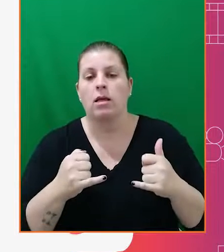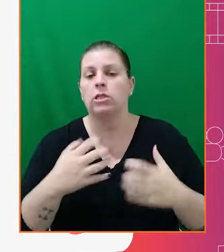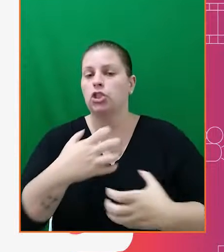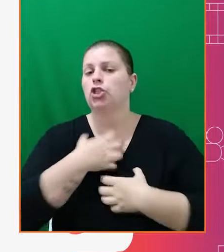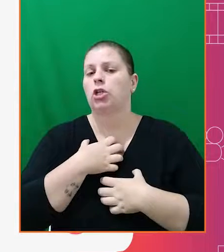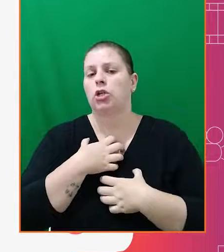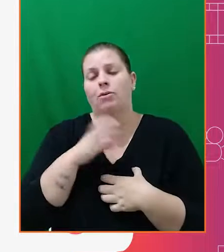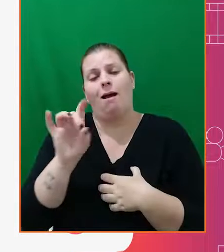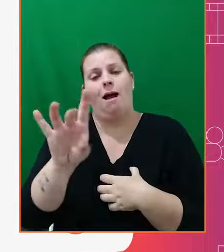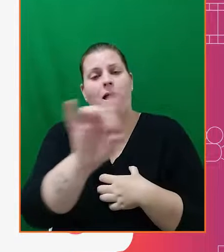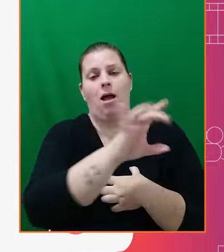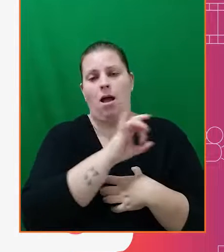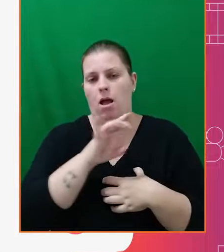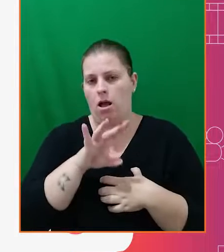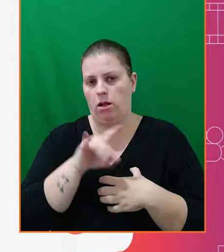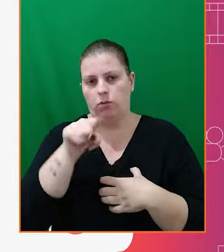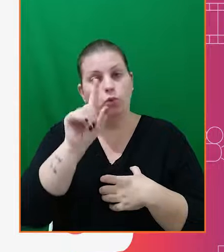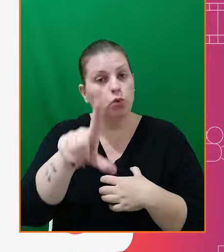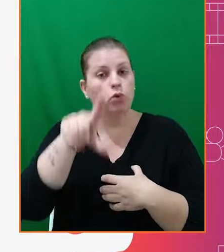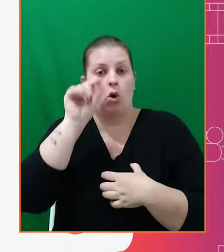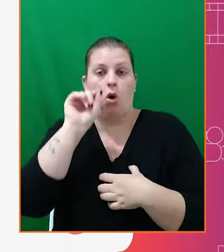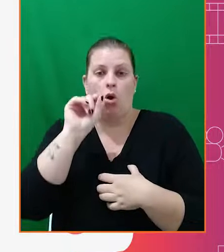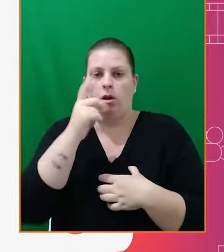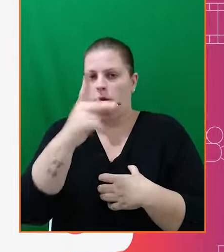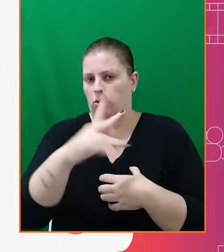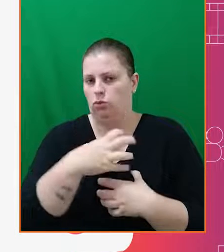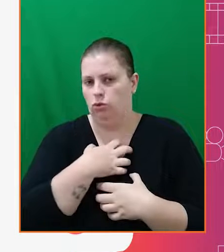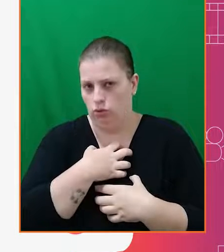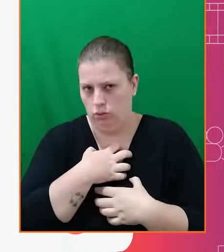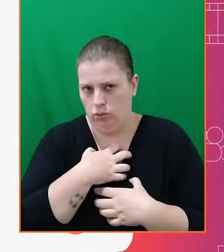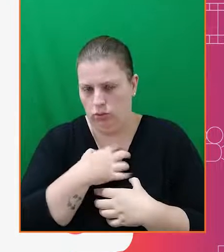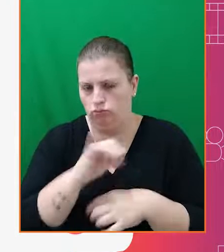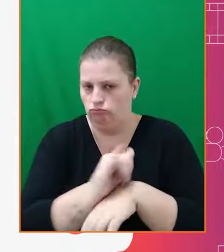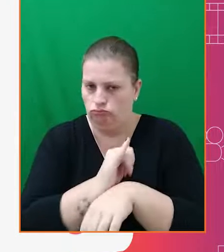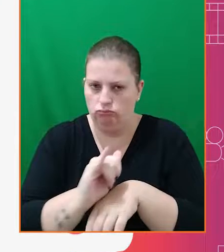pode fazer do jeito que você achar que fica melhor para você.